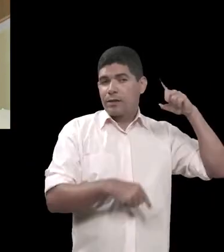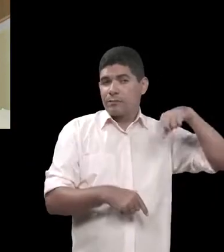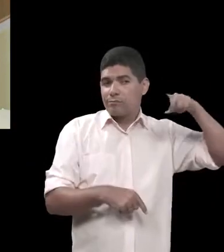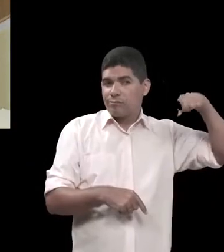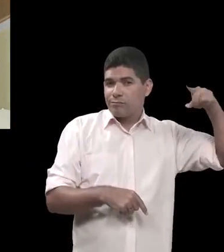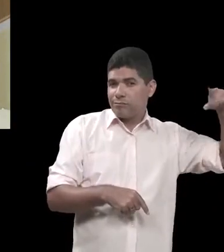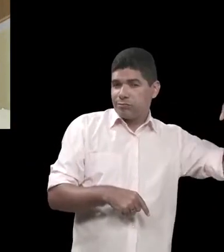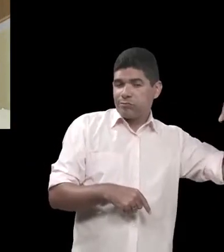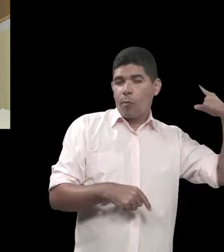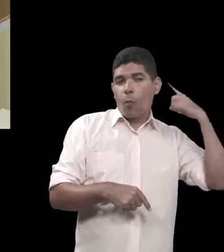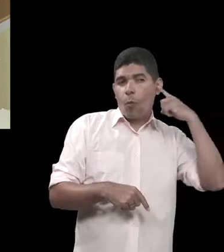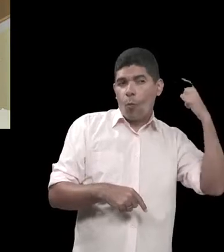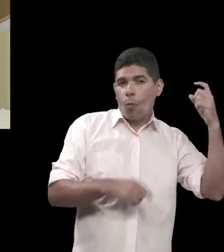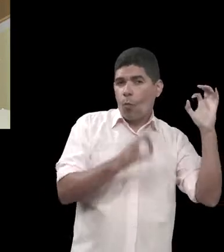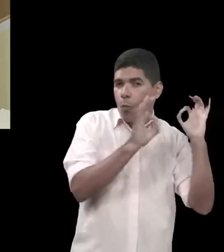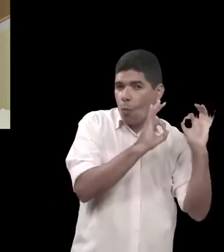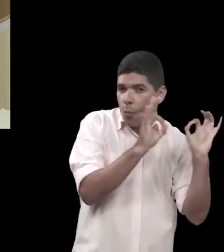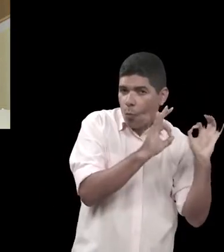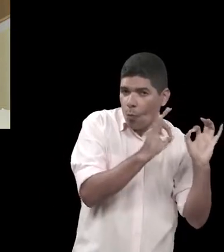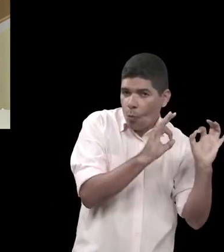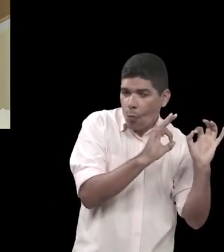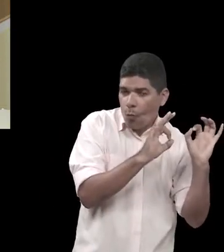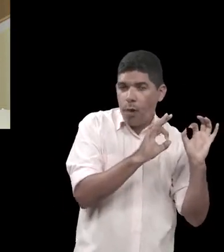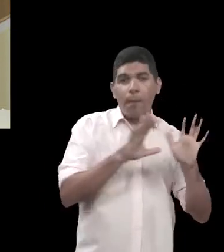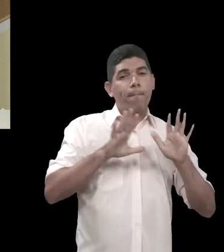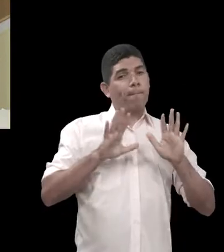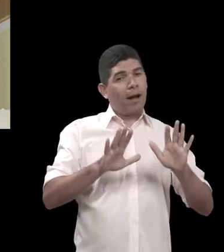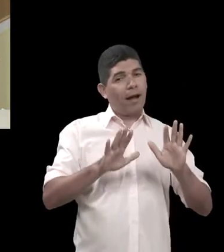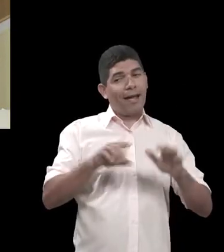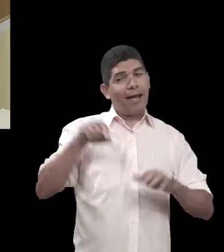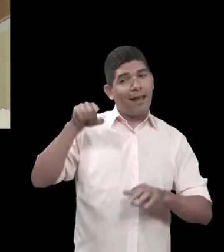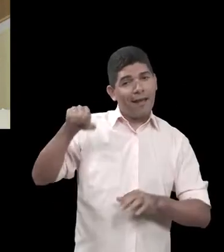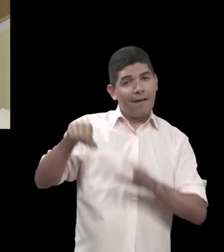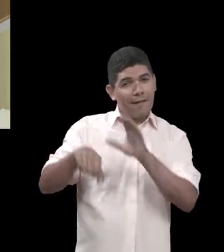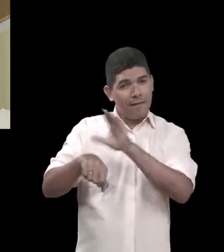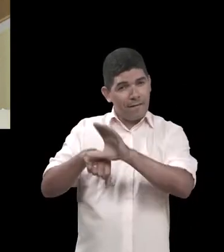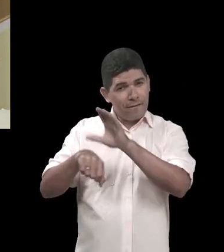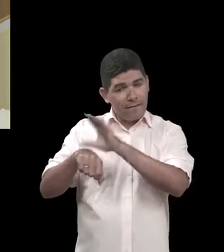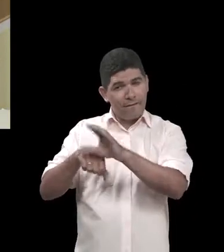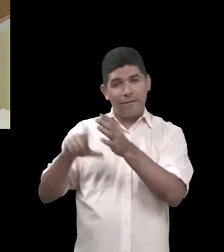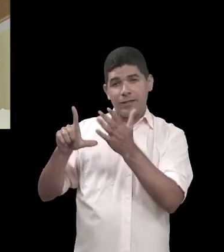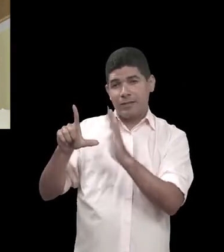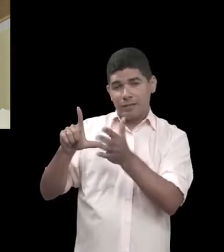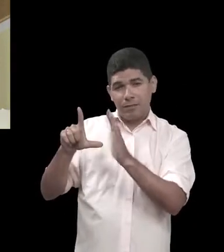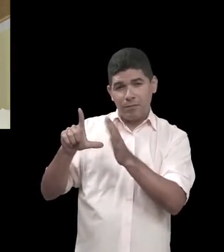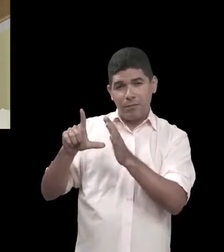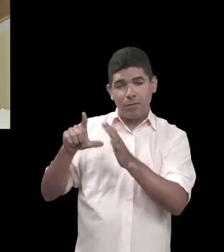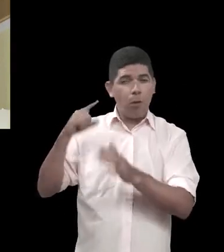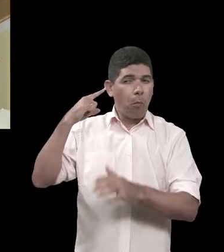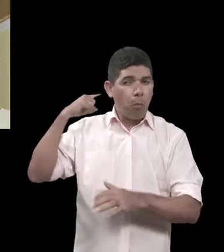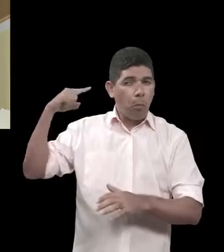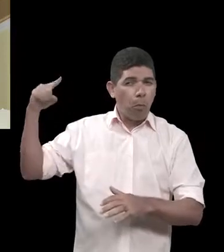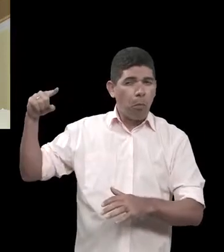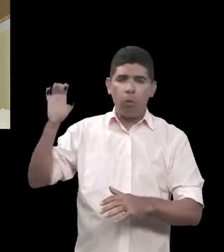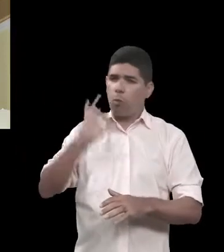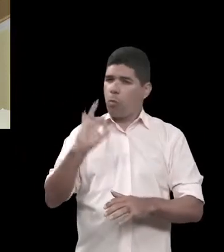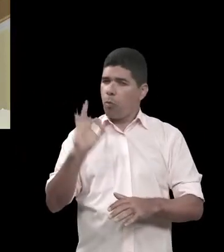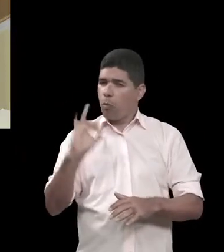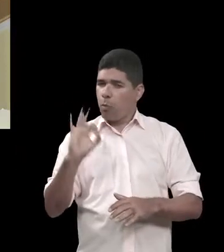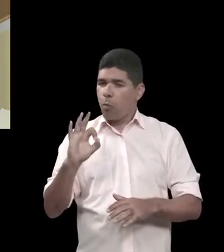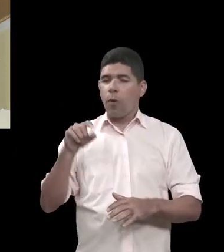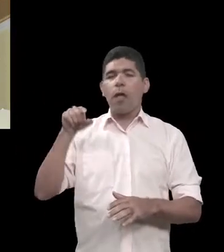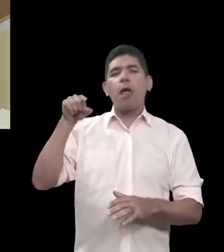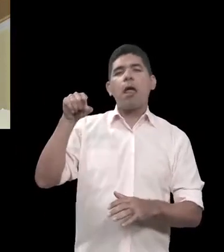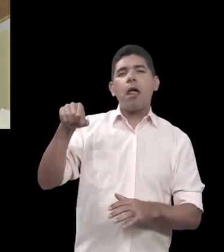tipo. Só que no curso isso é enfocado praticamente em nenhum momento. A gente não parte disso. Quantos decibéis, quantas